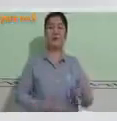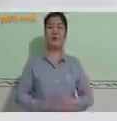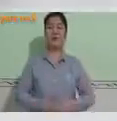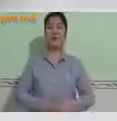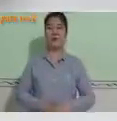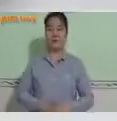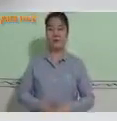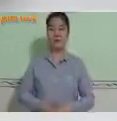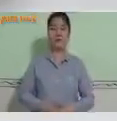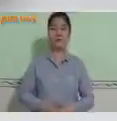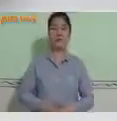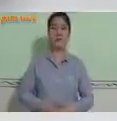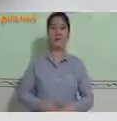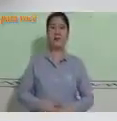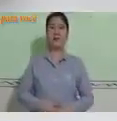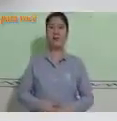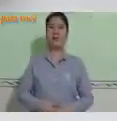APO acento agudo